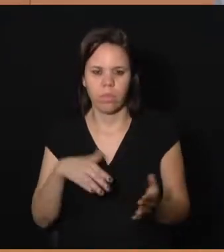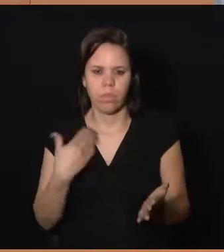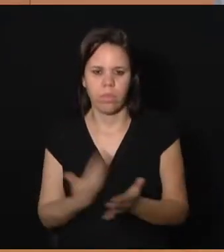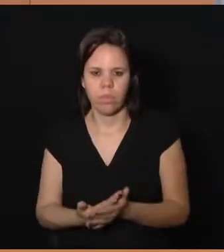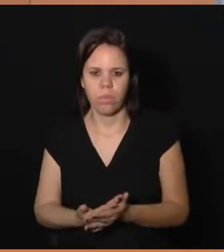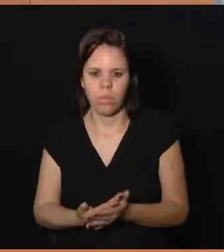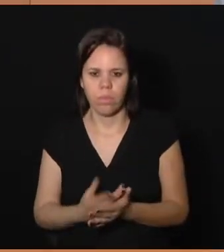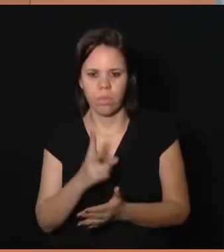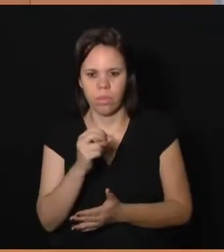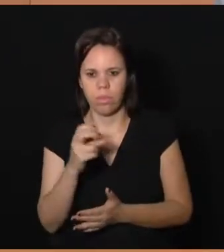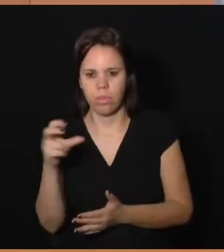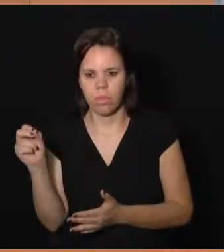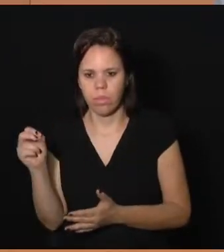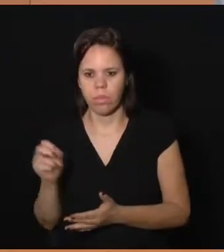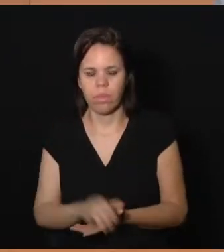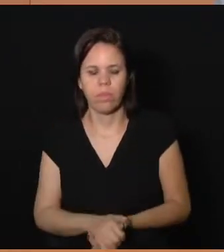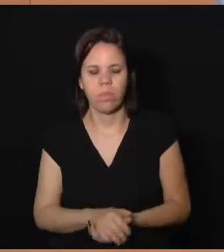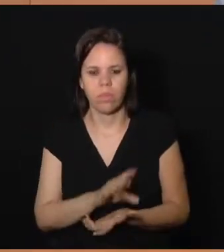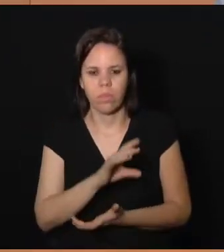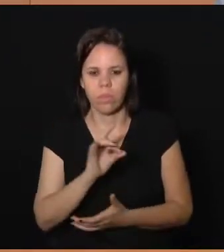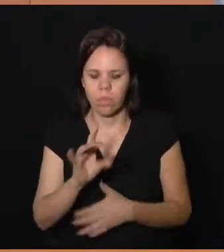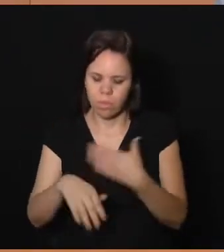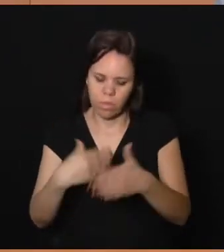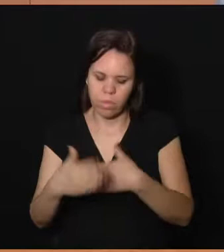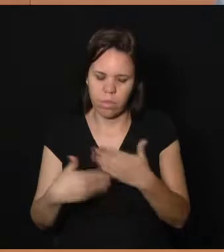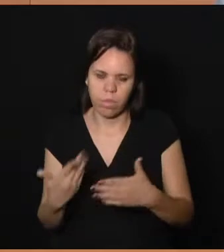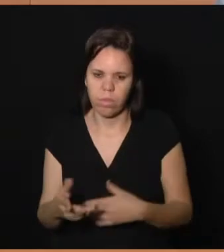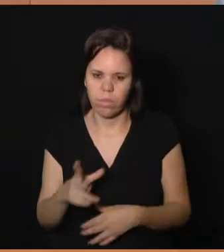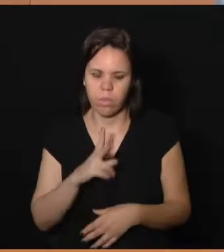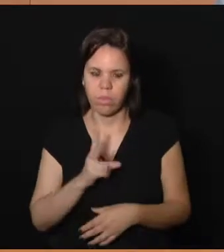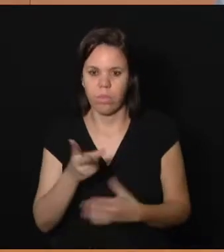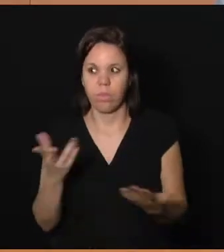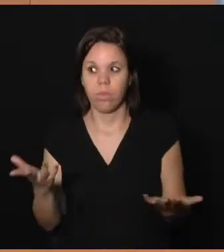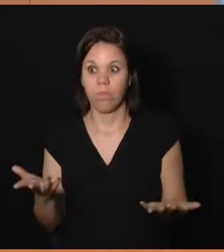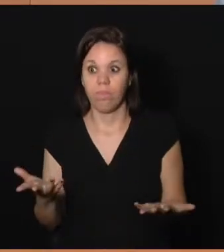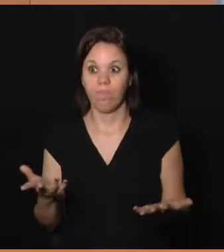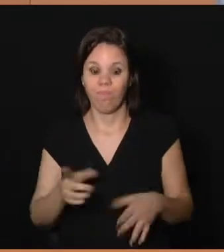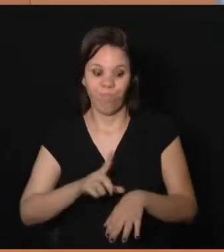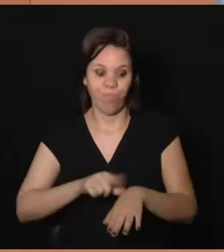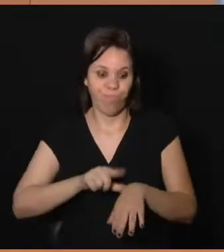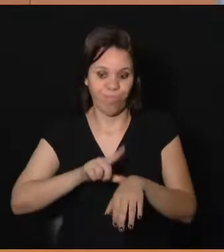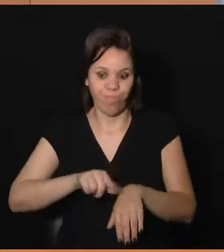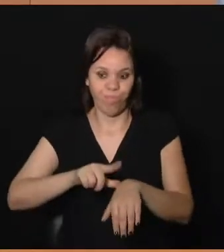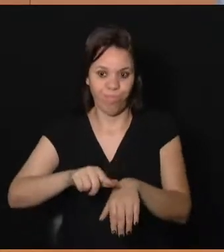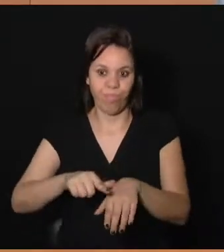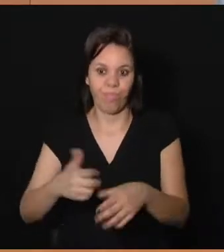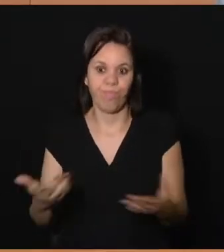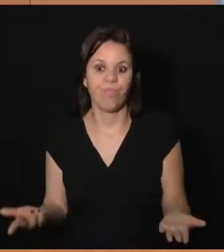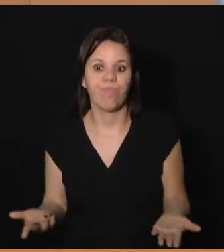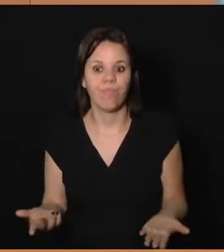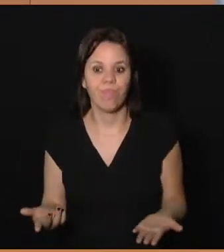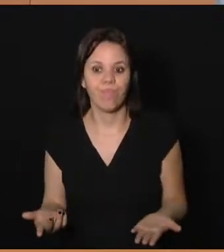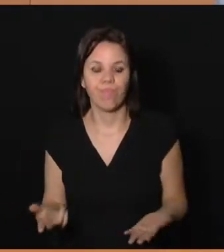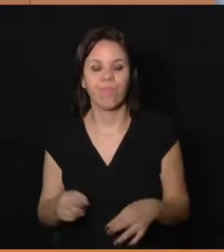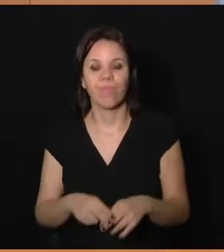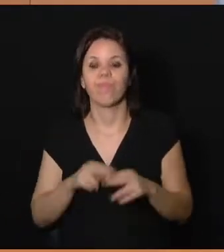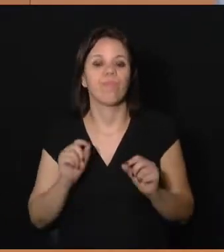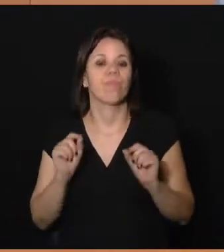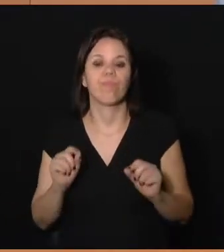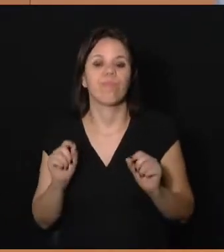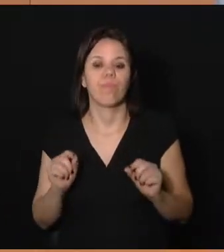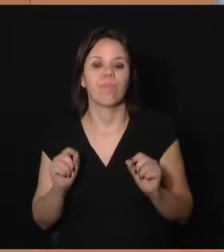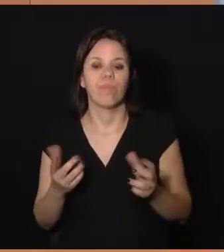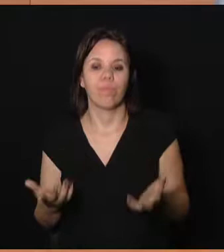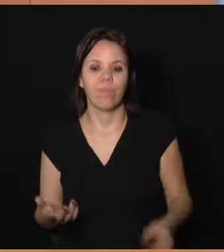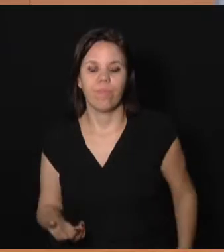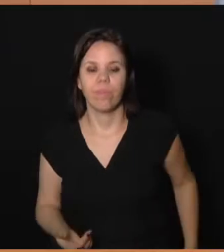até 2020, e aí cada vez mais a gente é surpreendido com atrasos, mas atrasos em função efetivamente